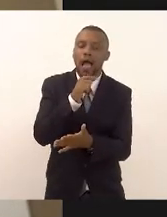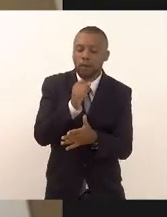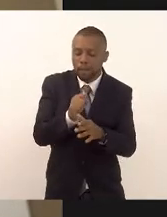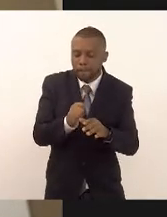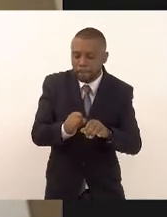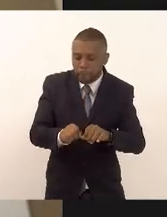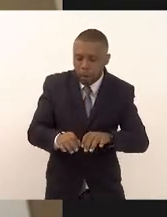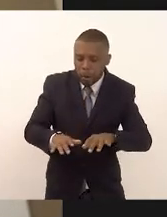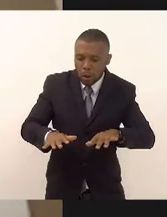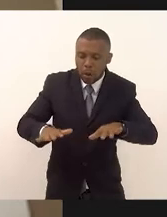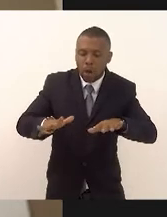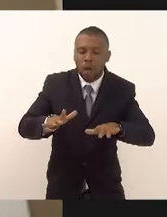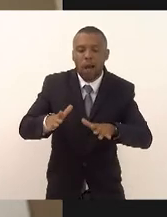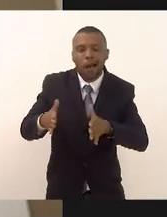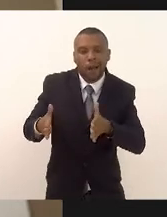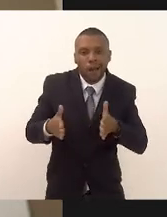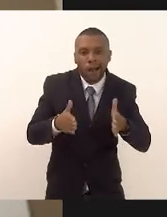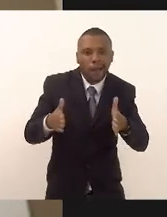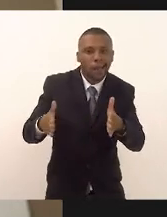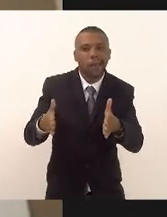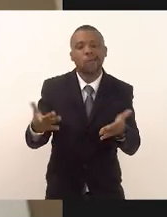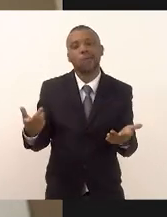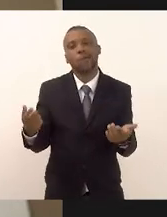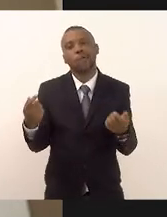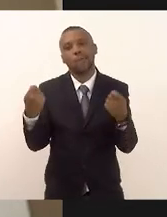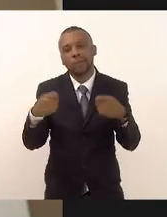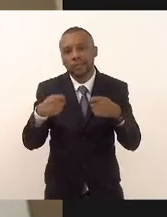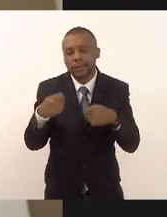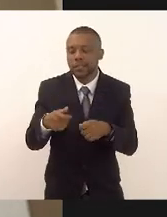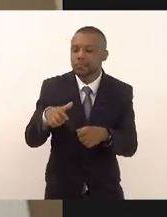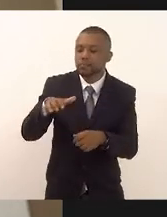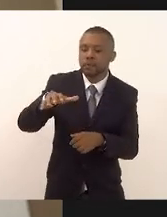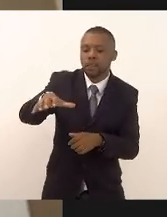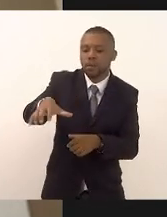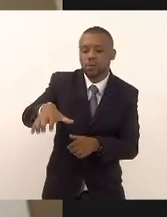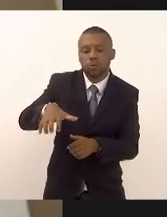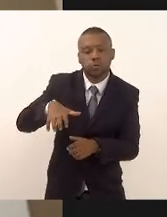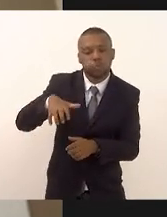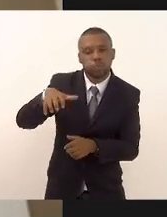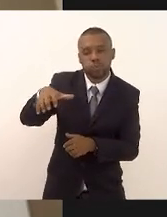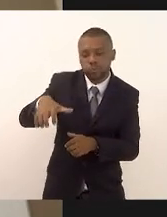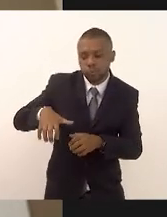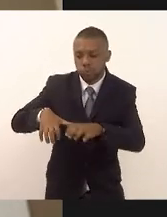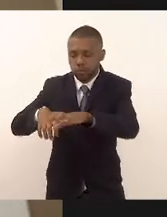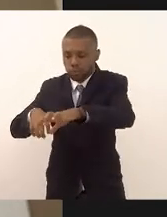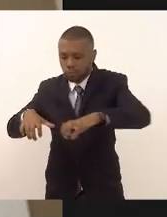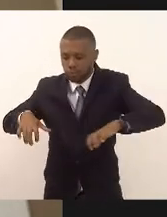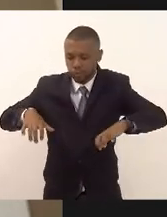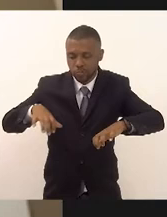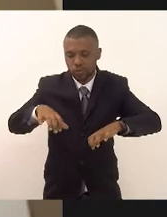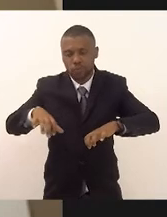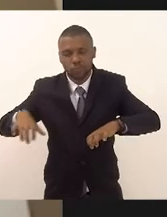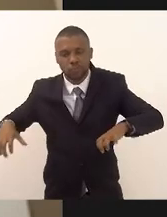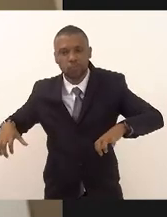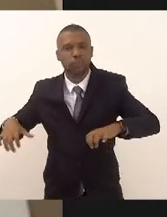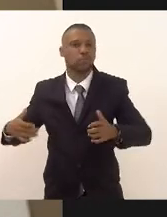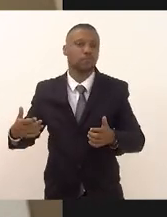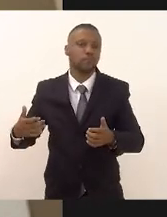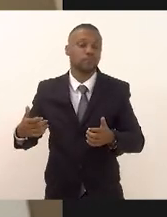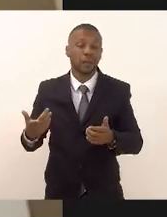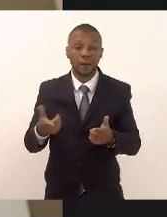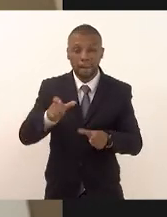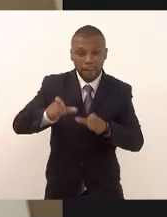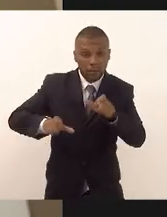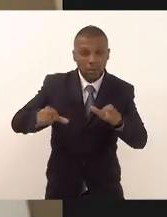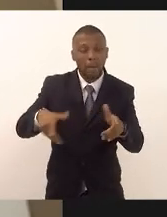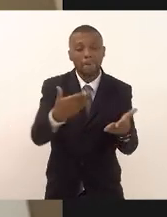de rios, tendo que abrir barragens, cidades todas inundadas, pessoas perdendo as suas